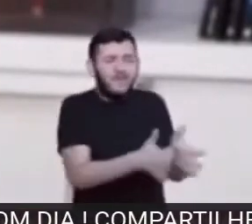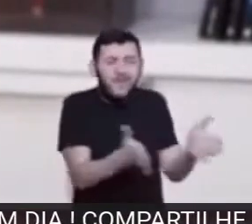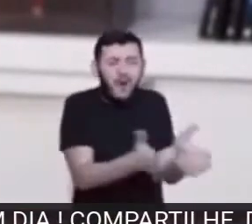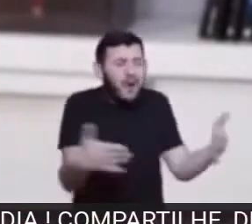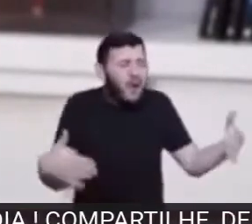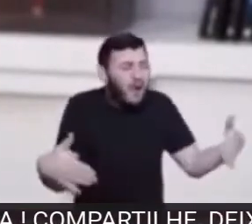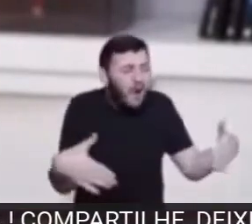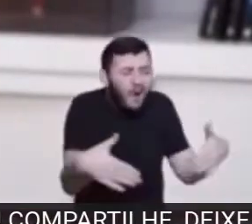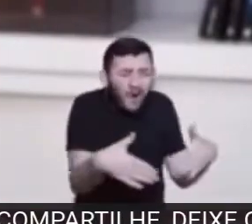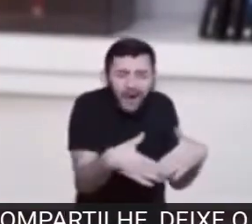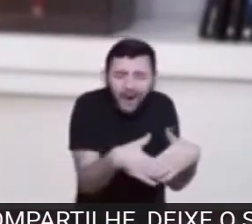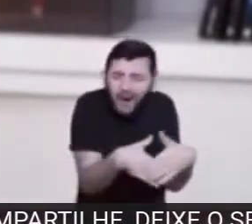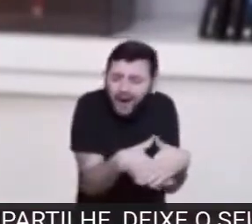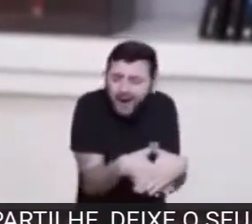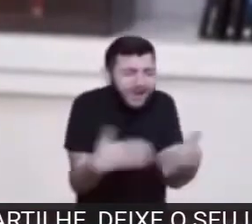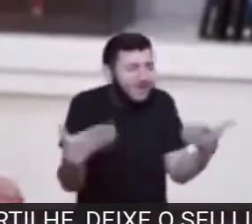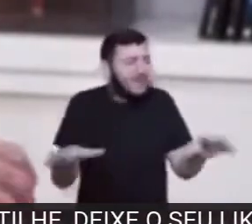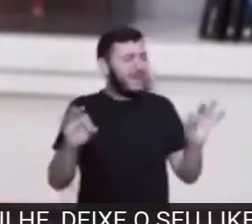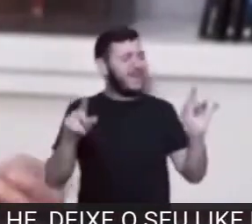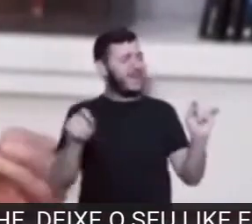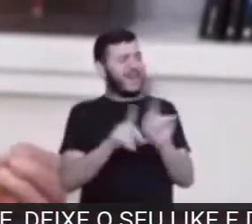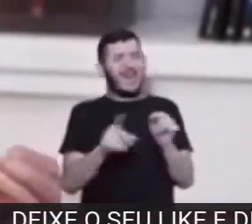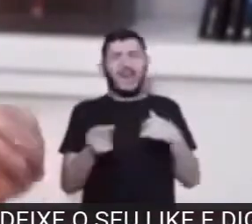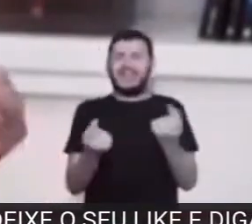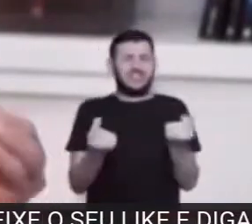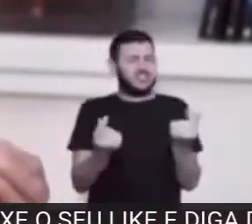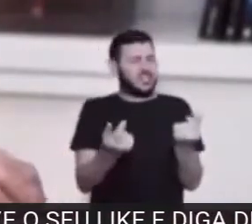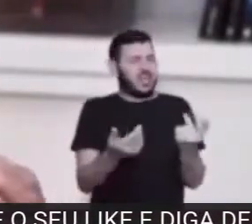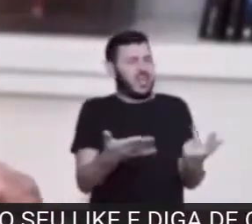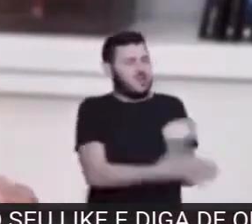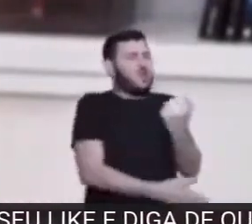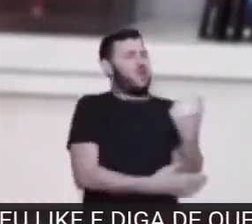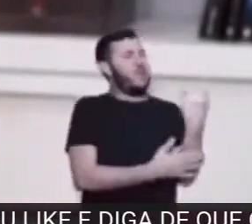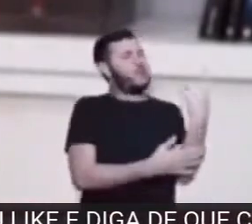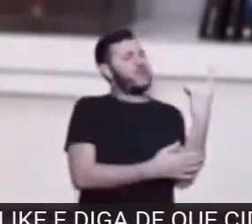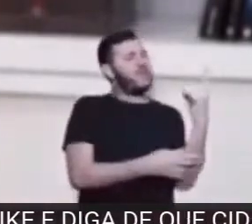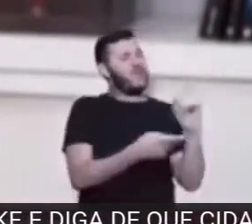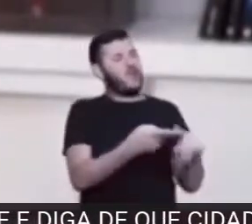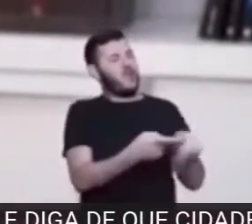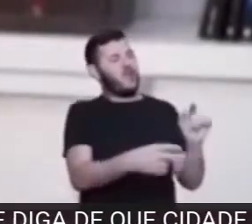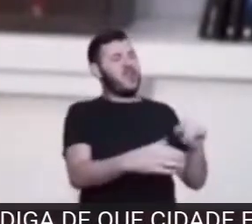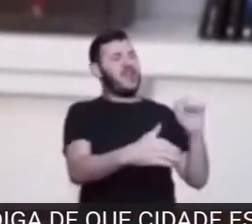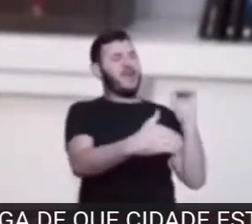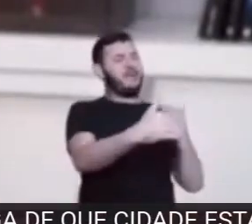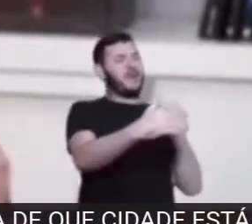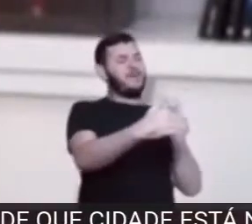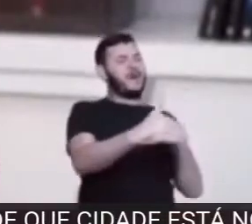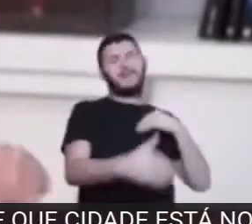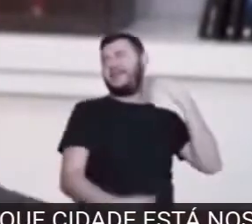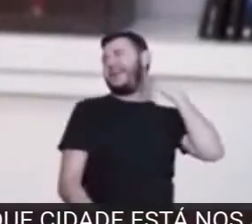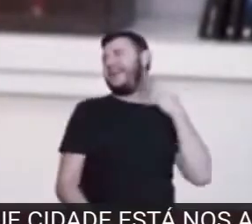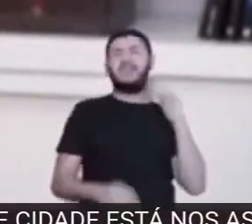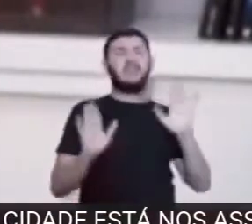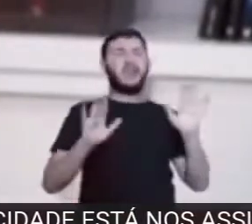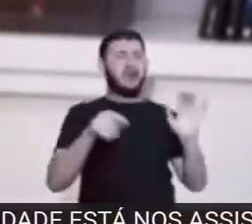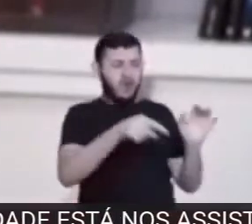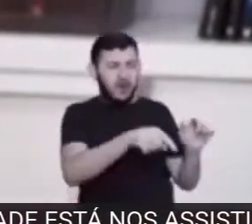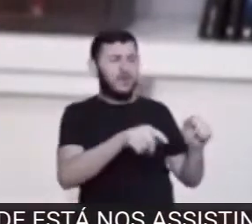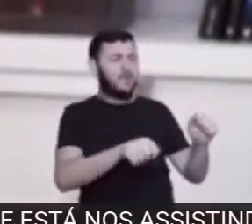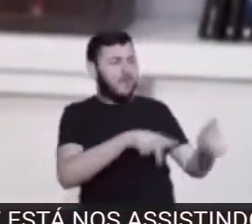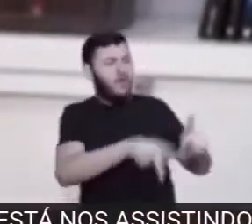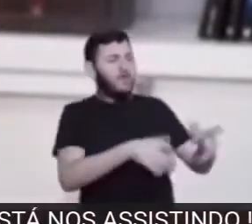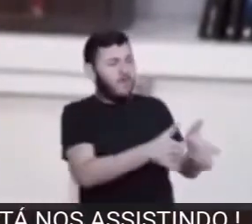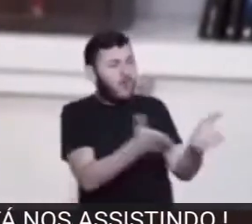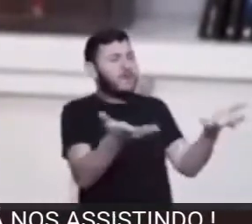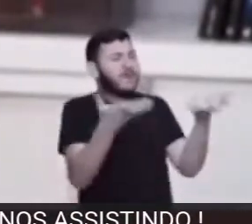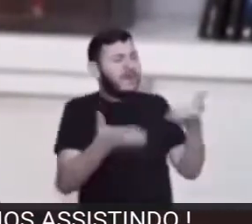dinheiro, sabe, comprar dólar, não quer aplicar na bolsa. Ele quer, efetivamente, sobreviver. Então, eu acho que a gente pode fazer mais demarcação